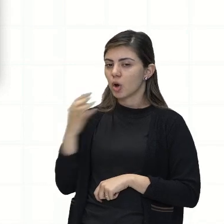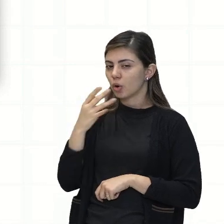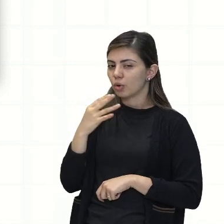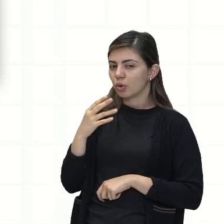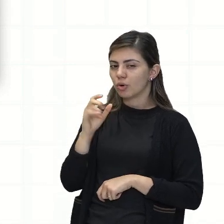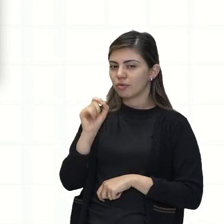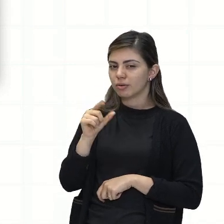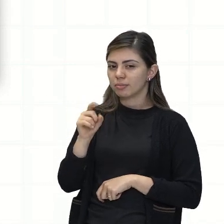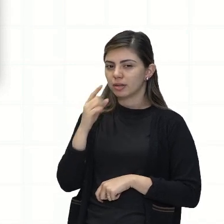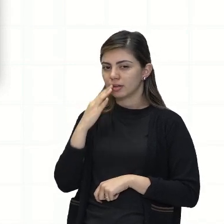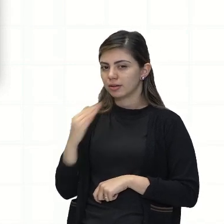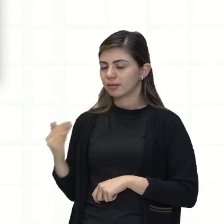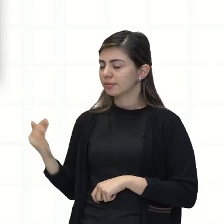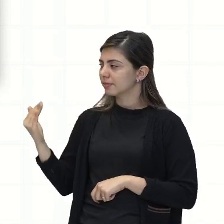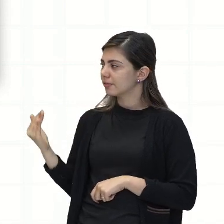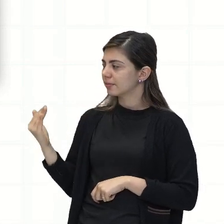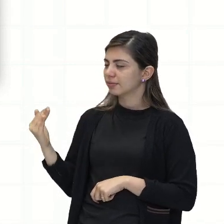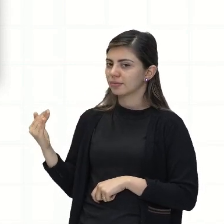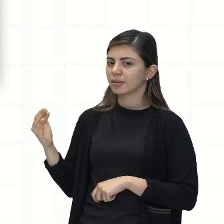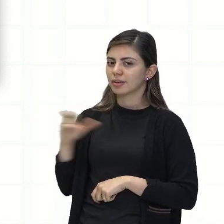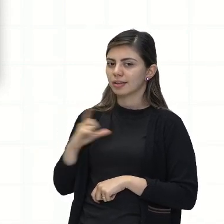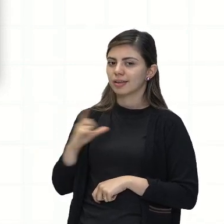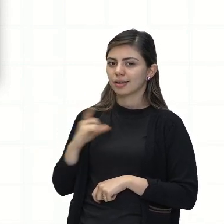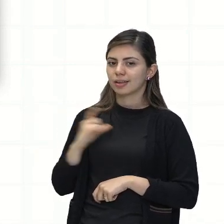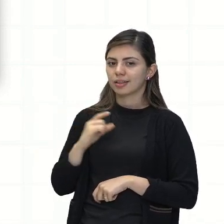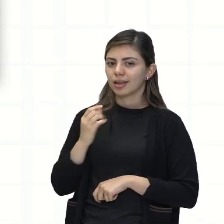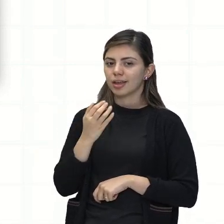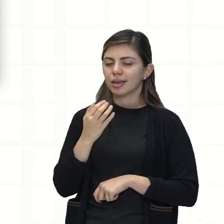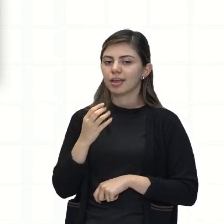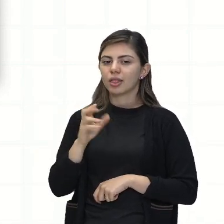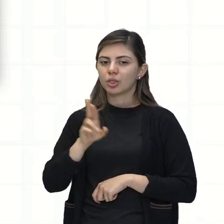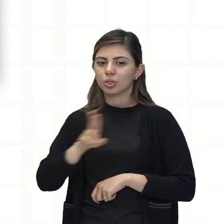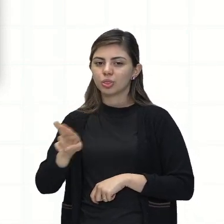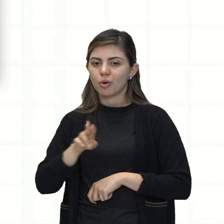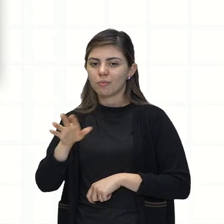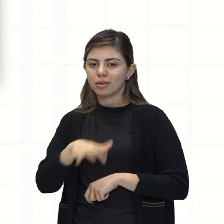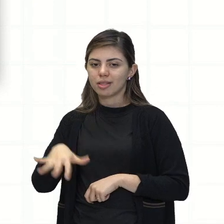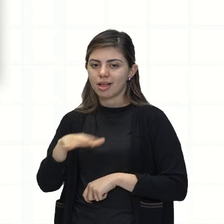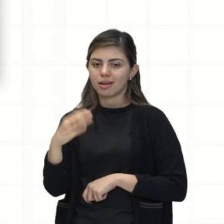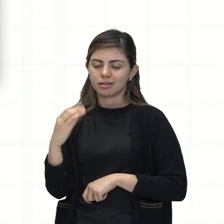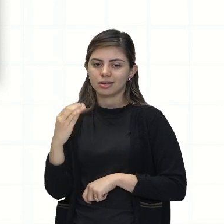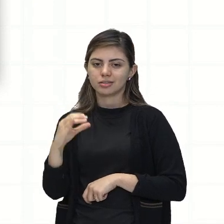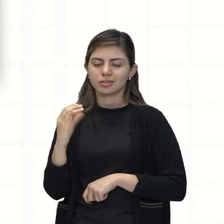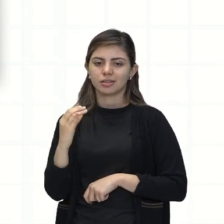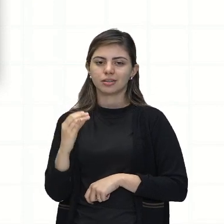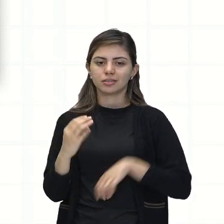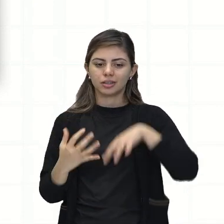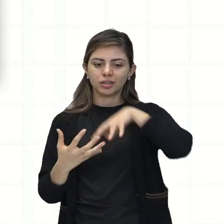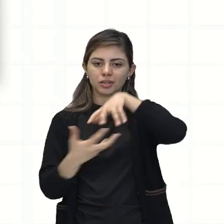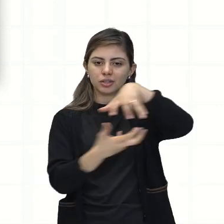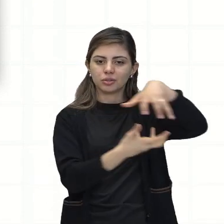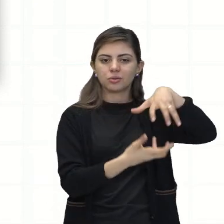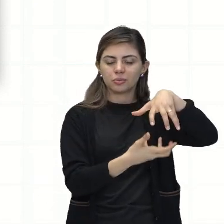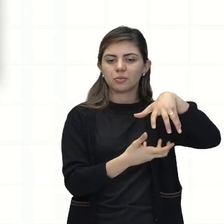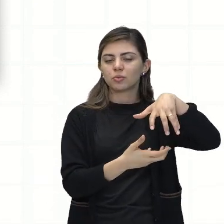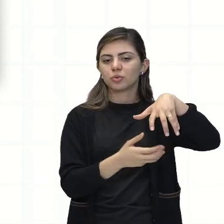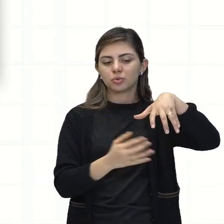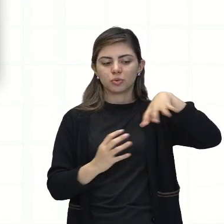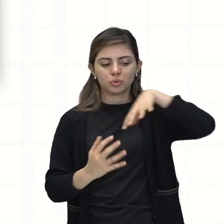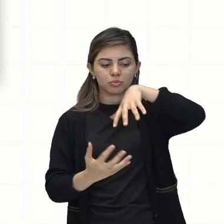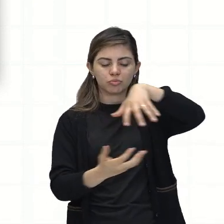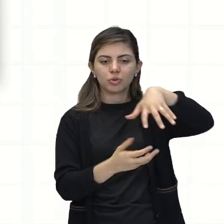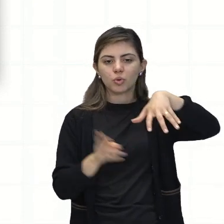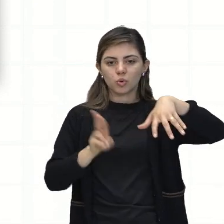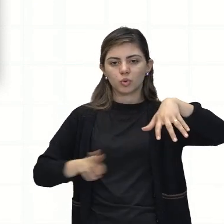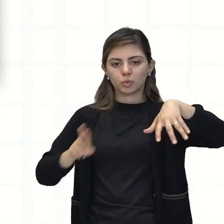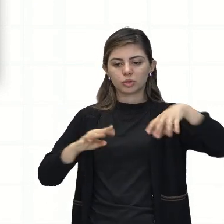Onça parda, Puma concolor. E jaguatirica, Leopardus pardalis. Vejam que